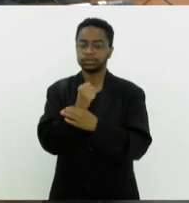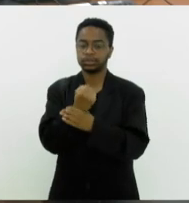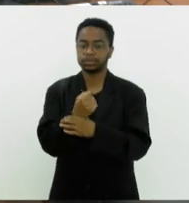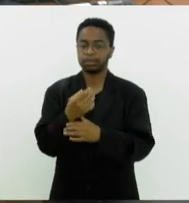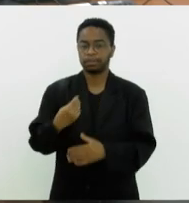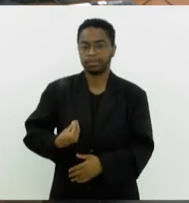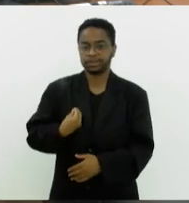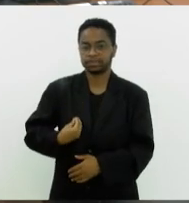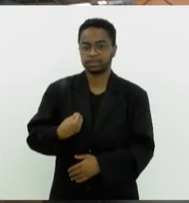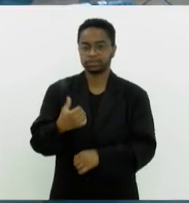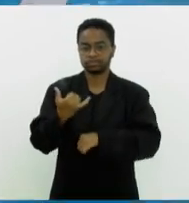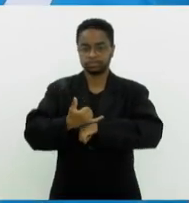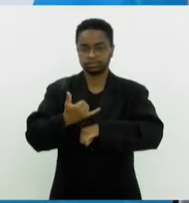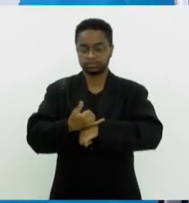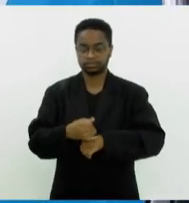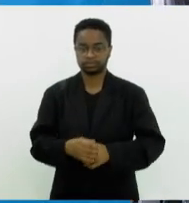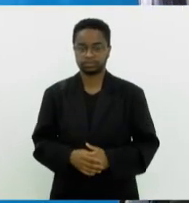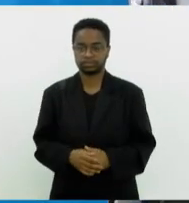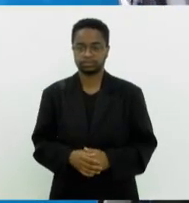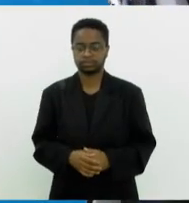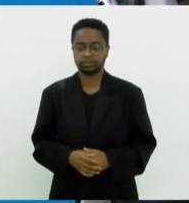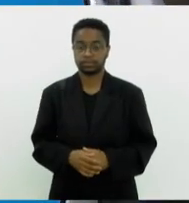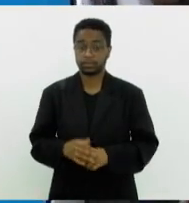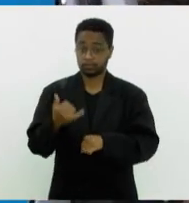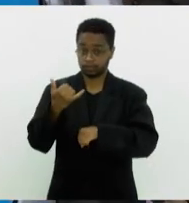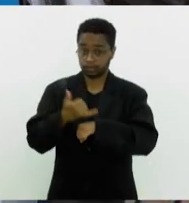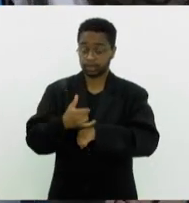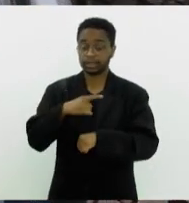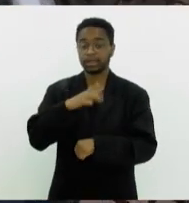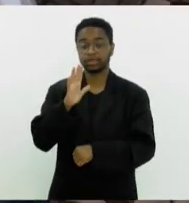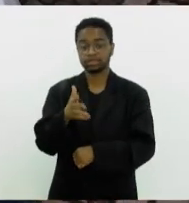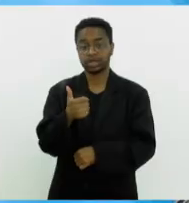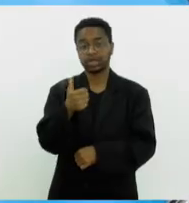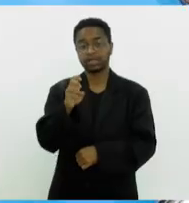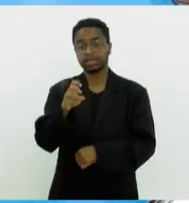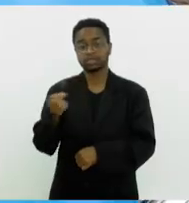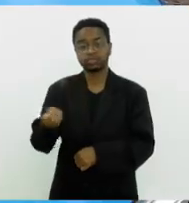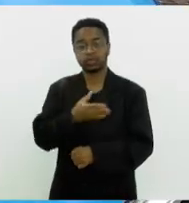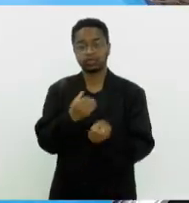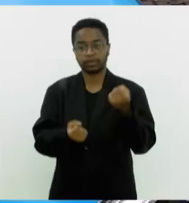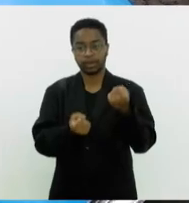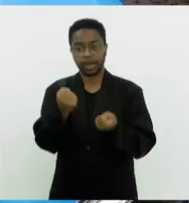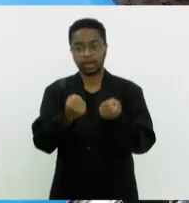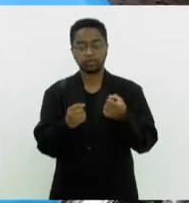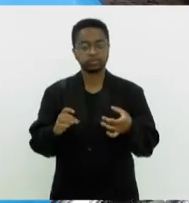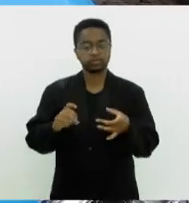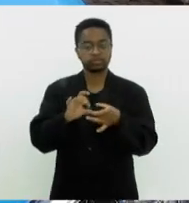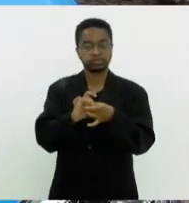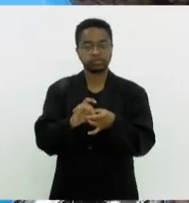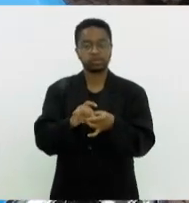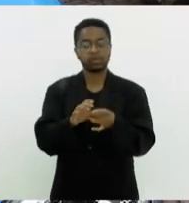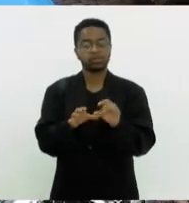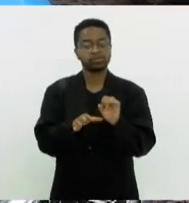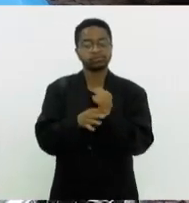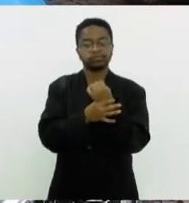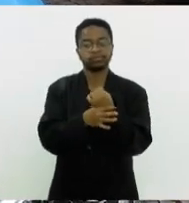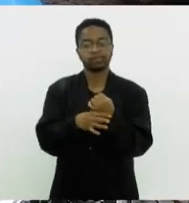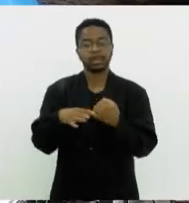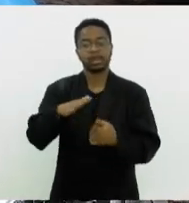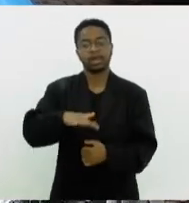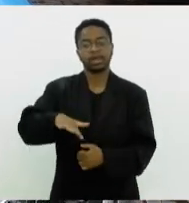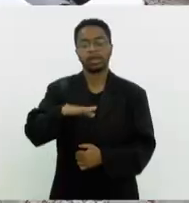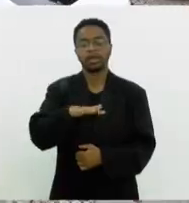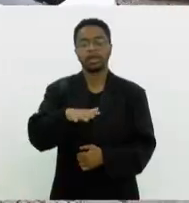em Volta Redonda. Volta Redonda já conta com 15 novas viaturas que passam a integrar as forças de segurança do município